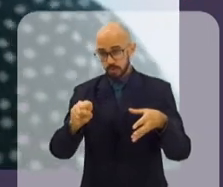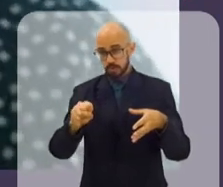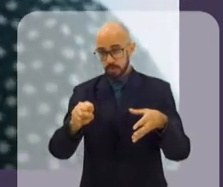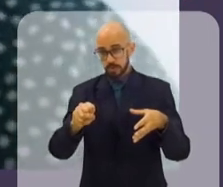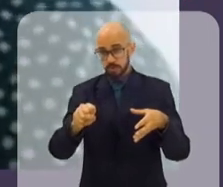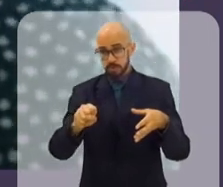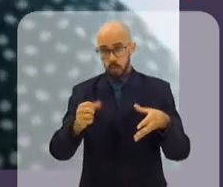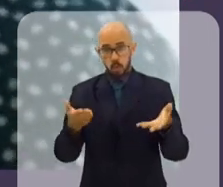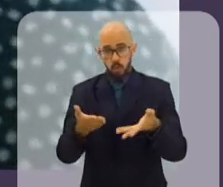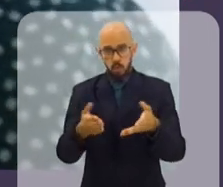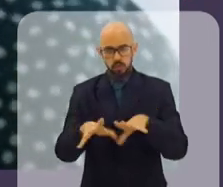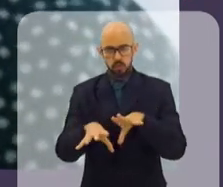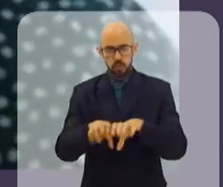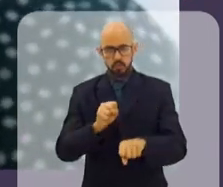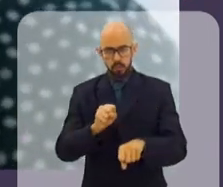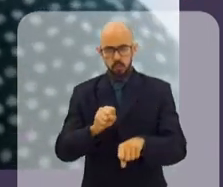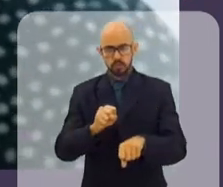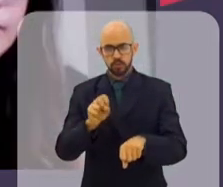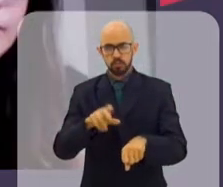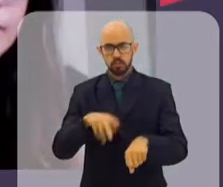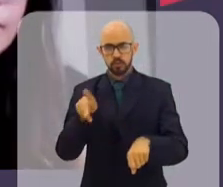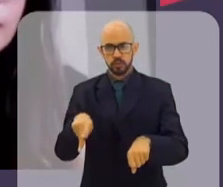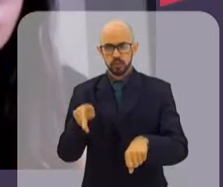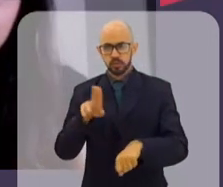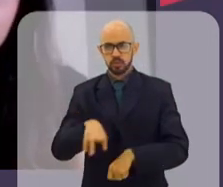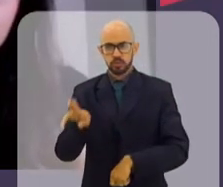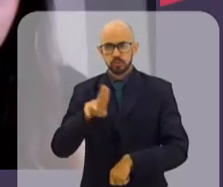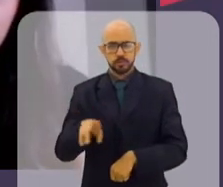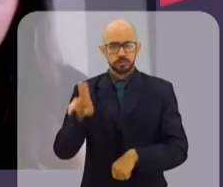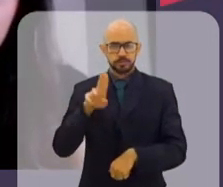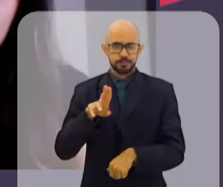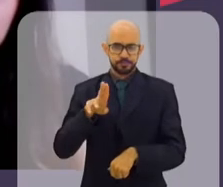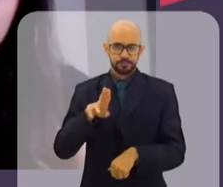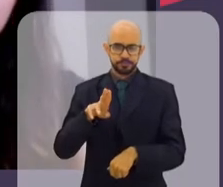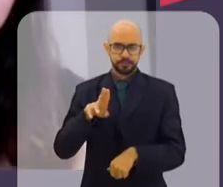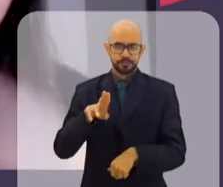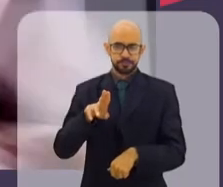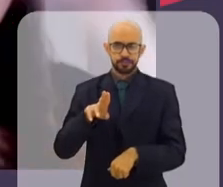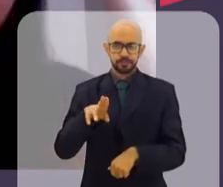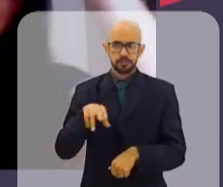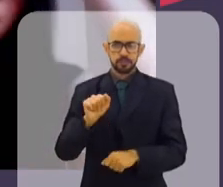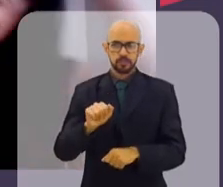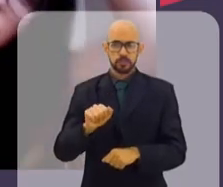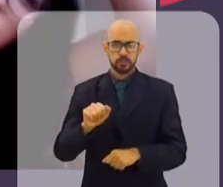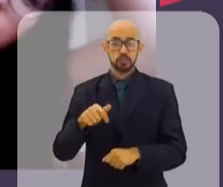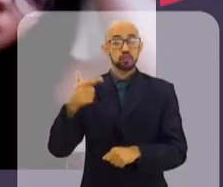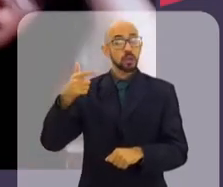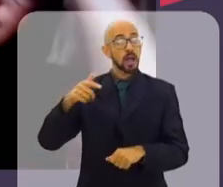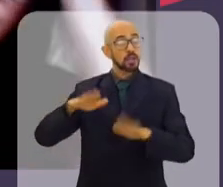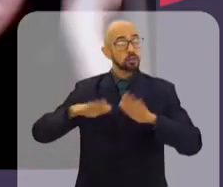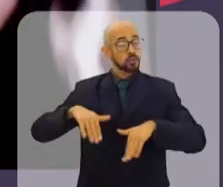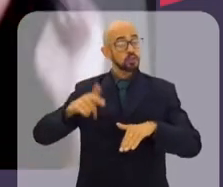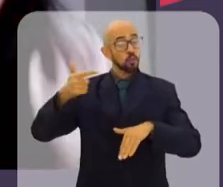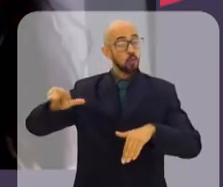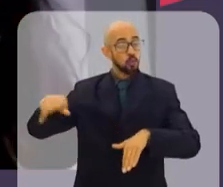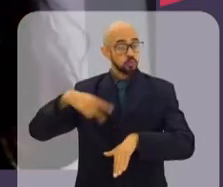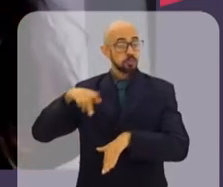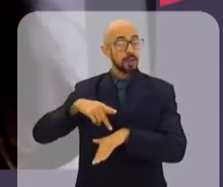primeira geração, hoje formou professores universitários, procuradores, professores de universidades